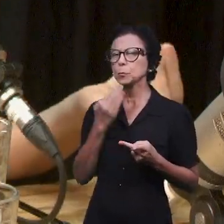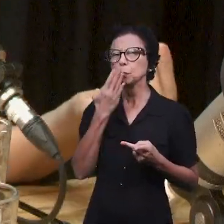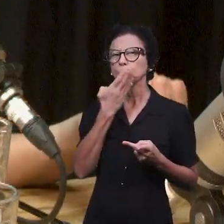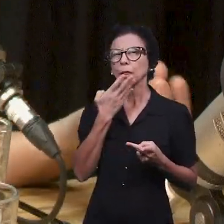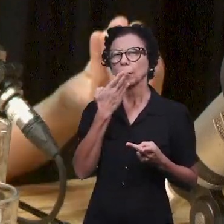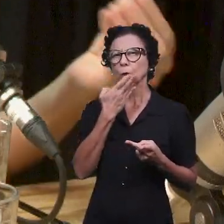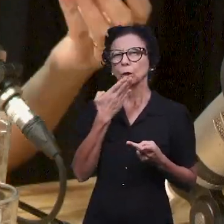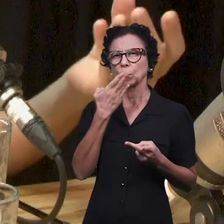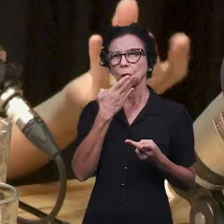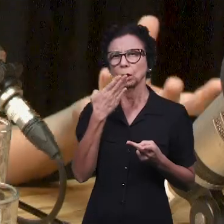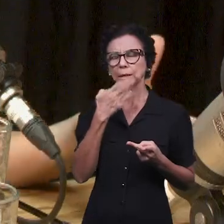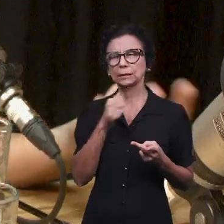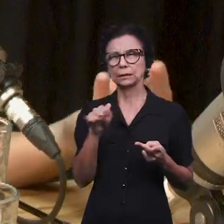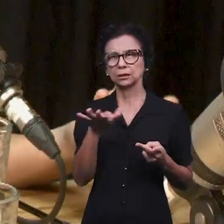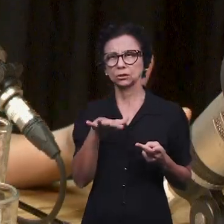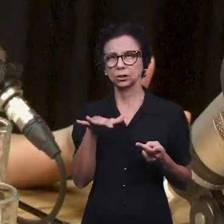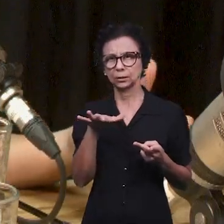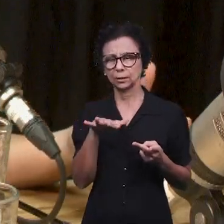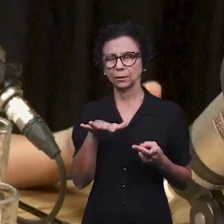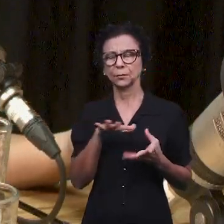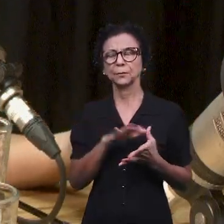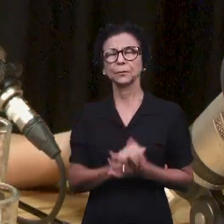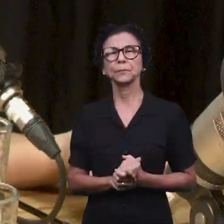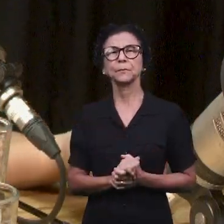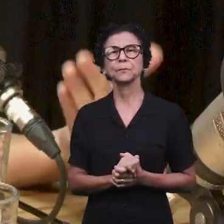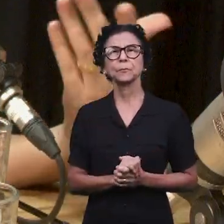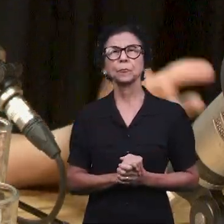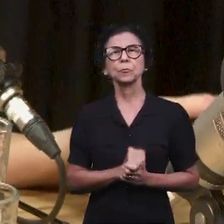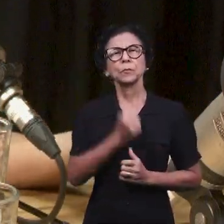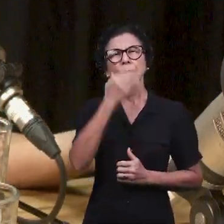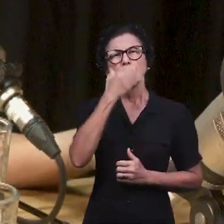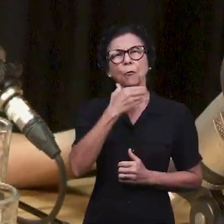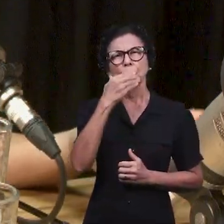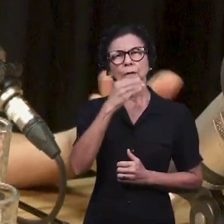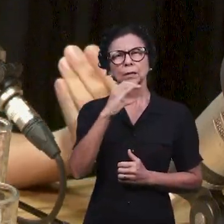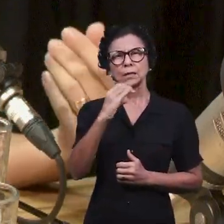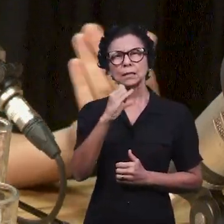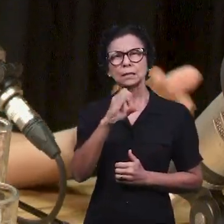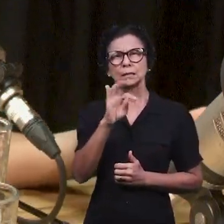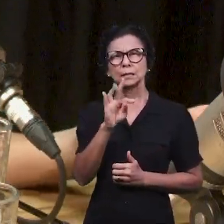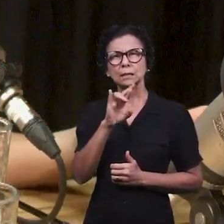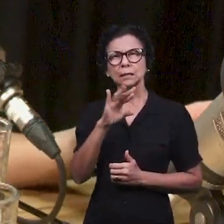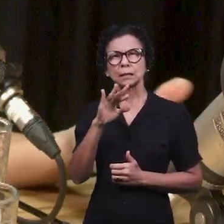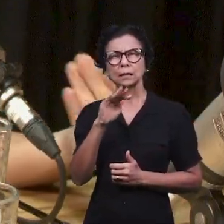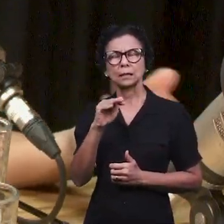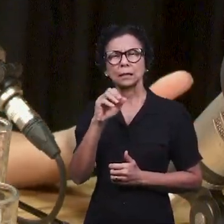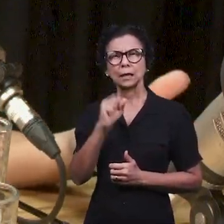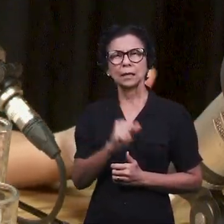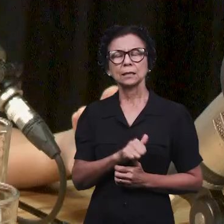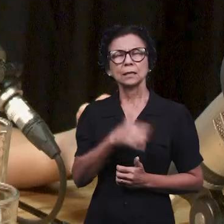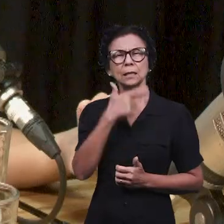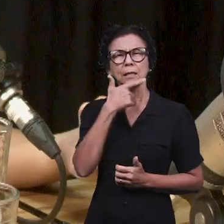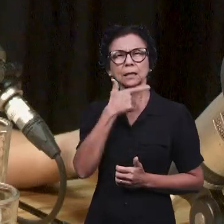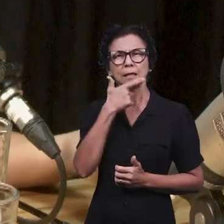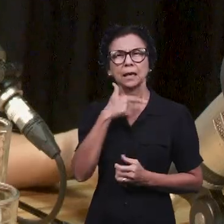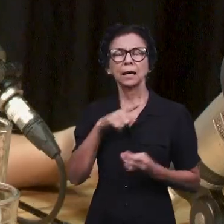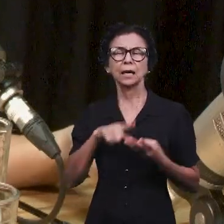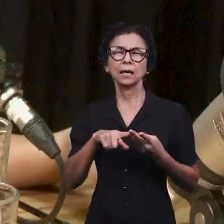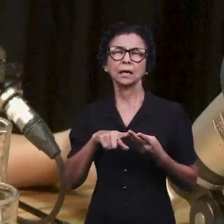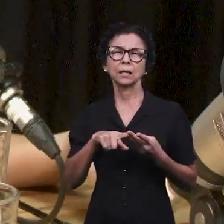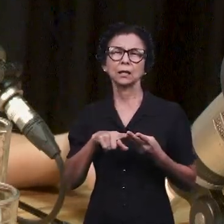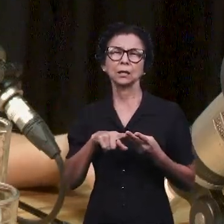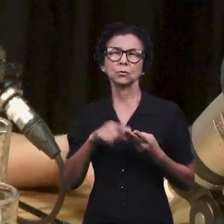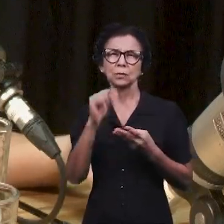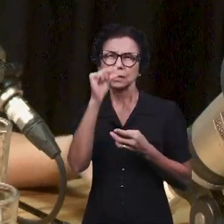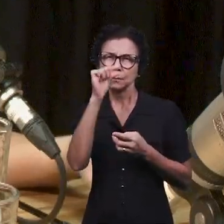dos doces, né? Não só o chocolate, mas o chocolate também. Frutas cítricas, queijos duros, nozes, alimentos gordurosos,